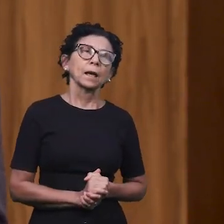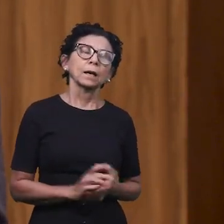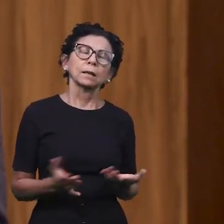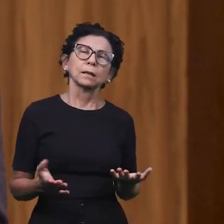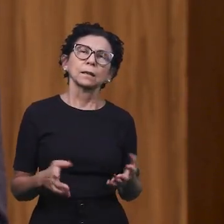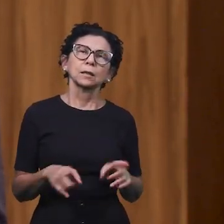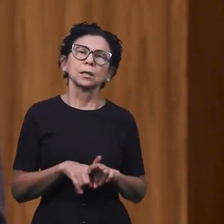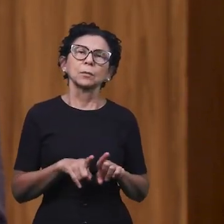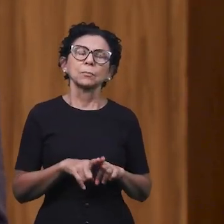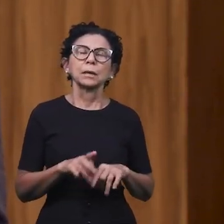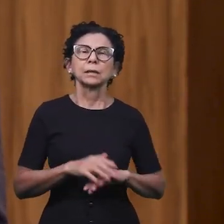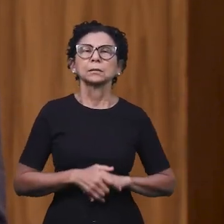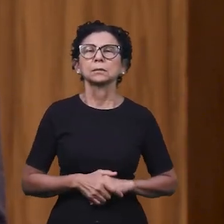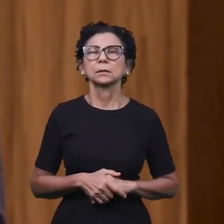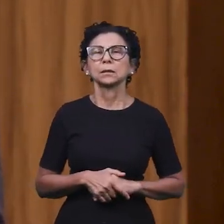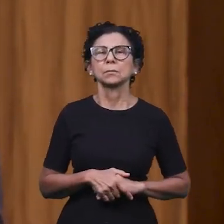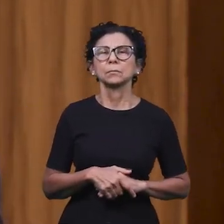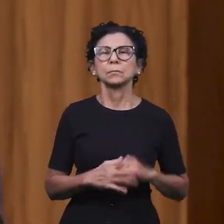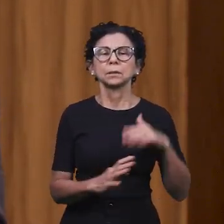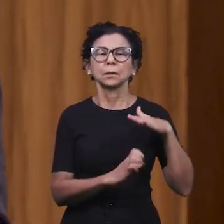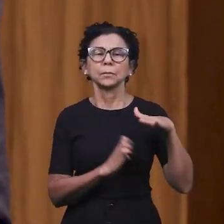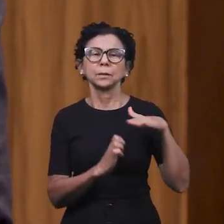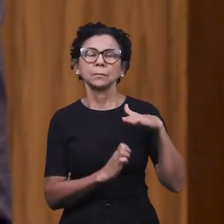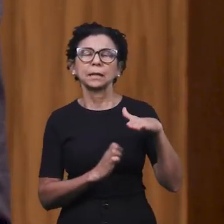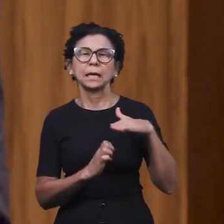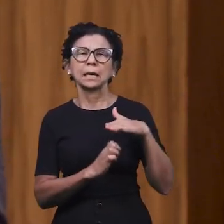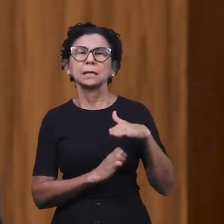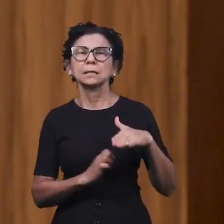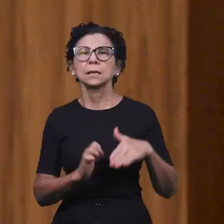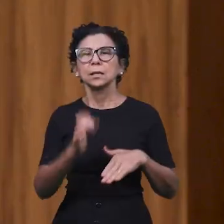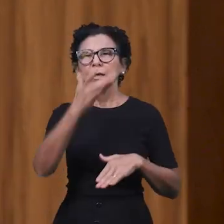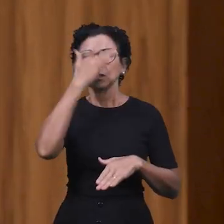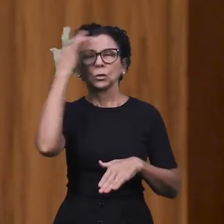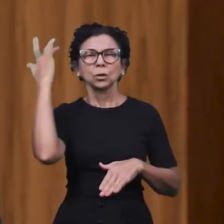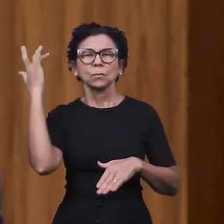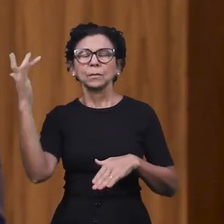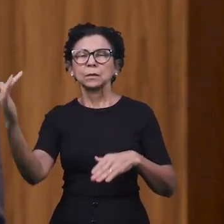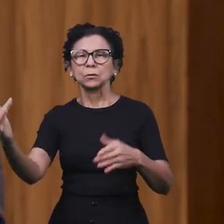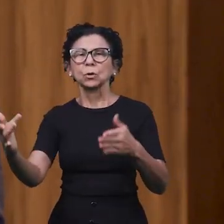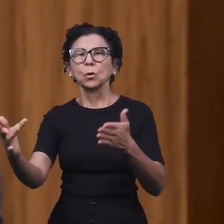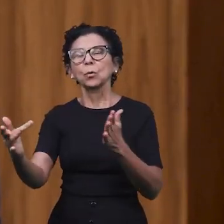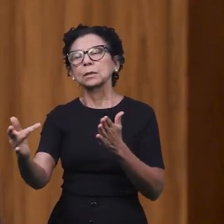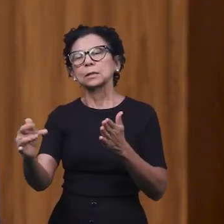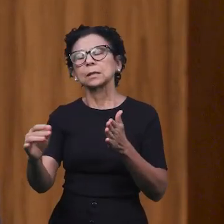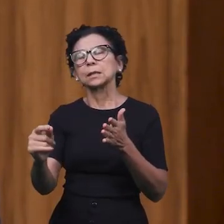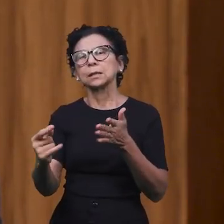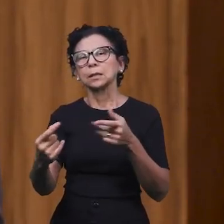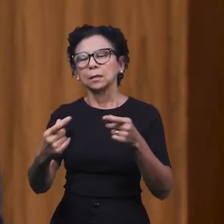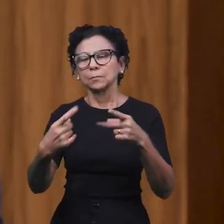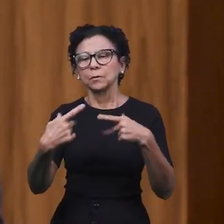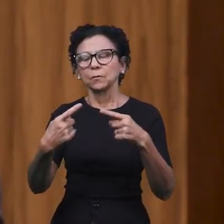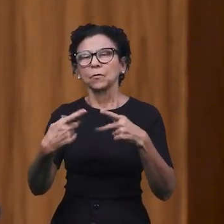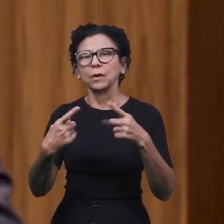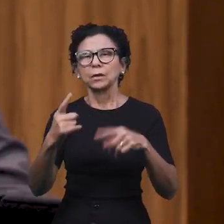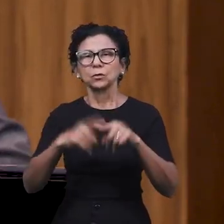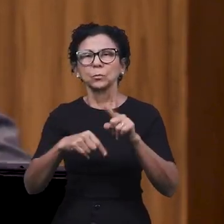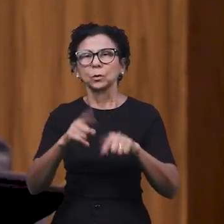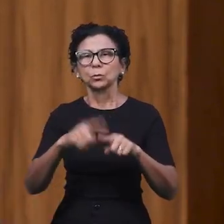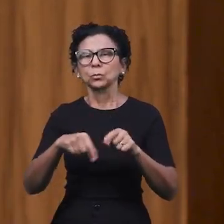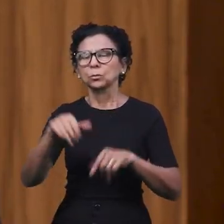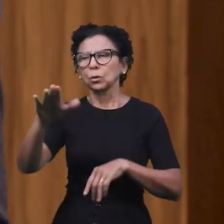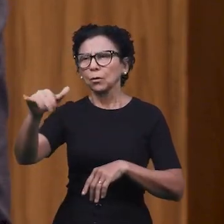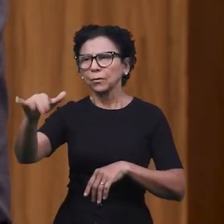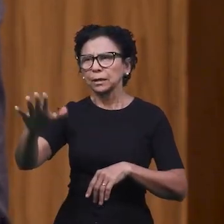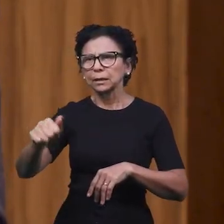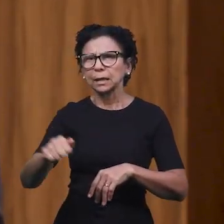ali fornecedores que eu preciso ser líderes dele porque eu tenho que dizer assim, olha, eu preciso disso para tal prazo, vem cá, me ajuda